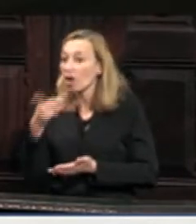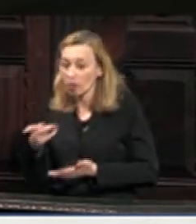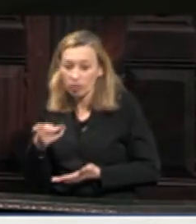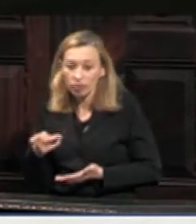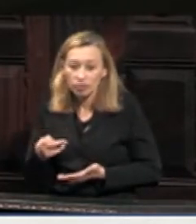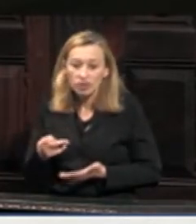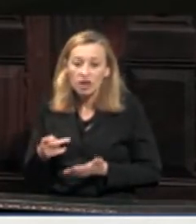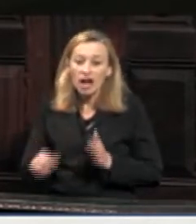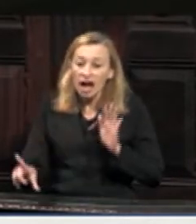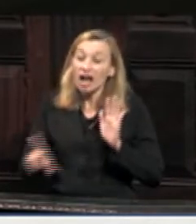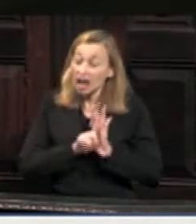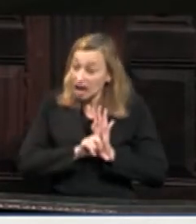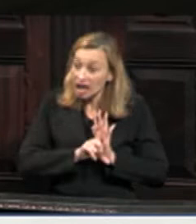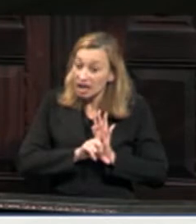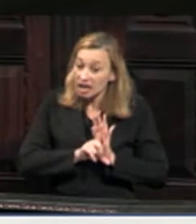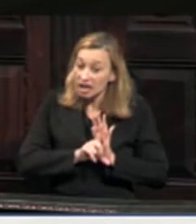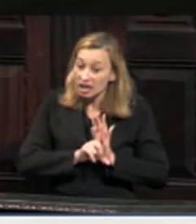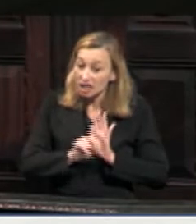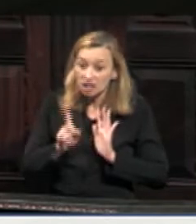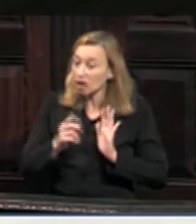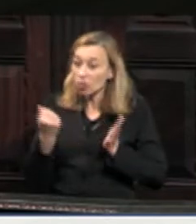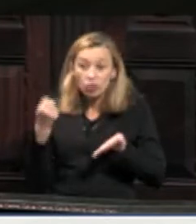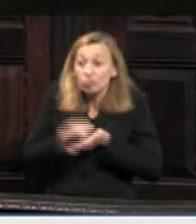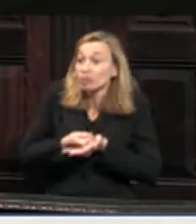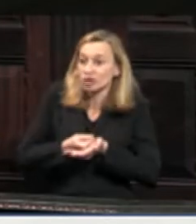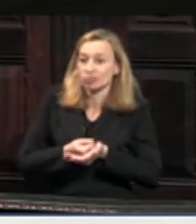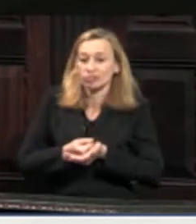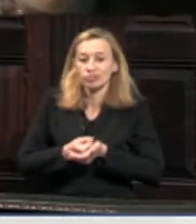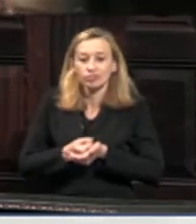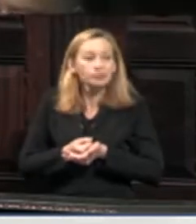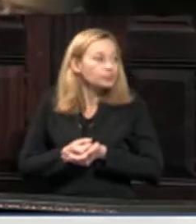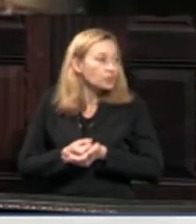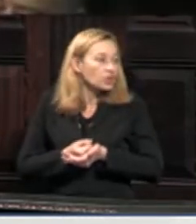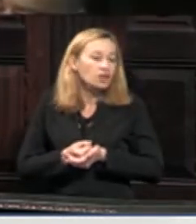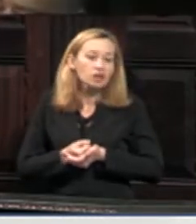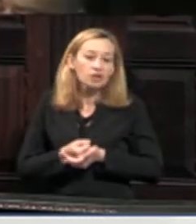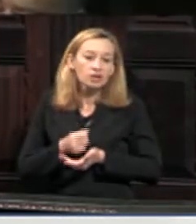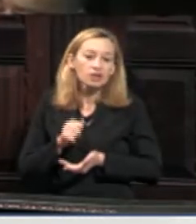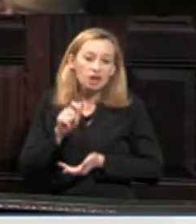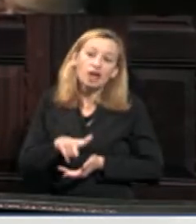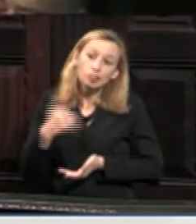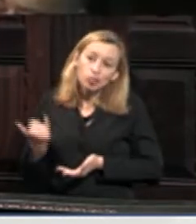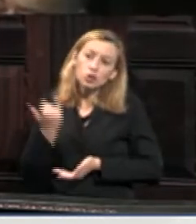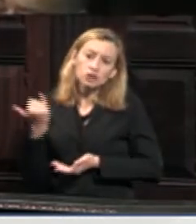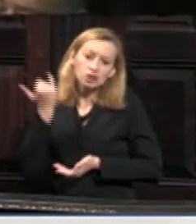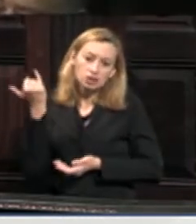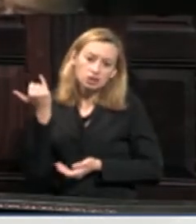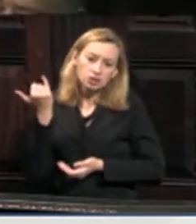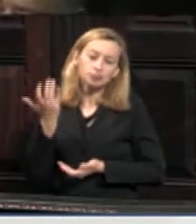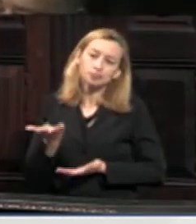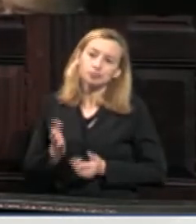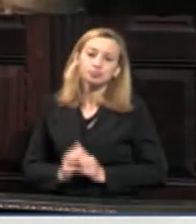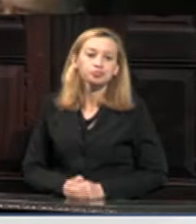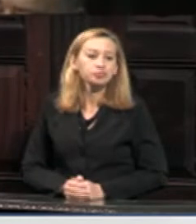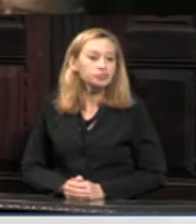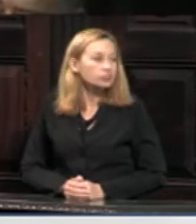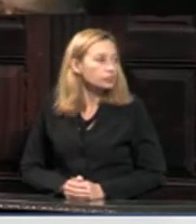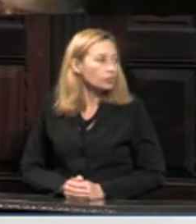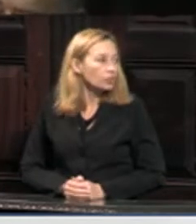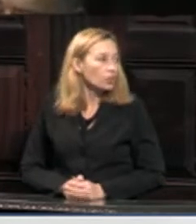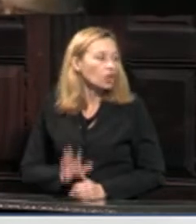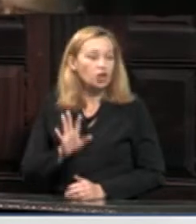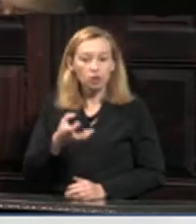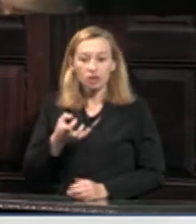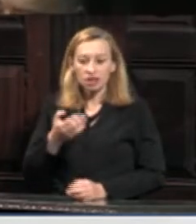lei está em vigor no Estado do Rio de Janeiro. É uma questão importante para a gente levar ainda mais em conta essa proposta feita agora pelo Flávio. Perfeito. Eu queria